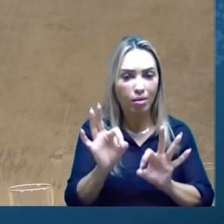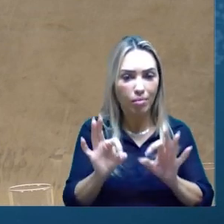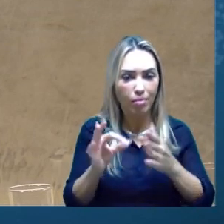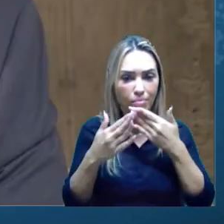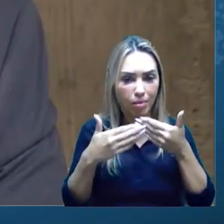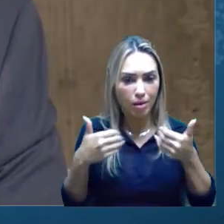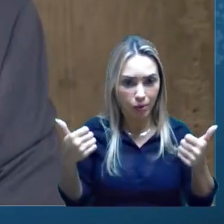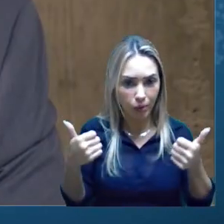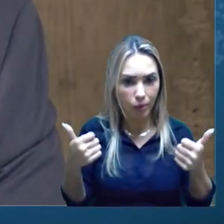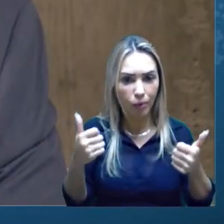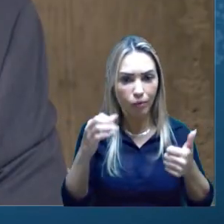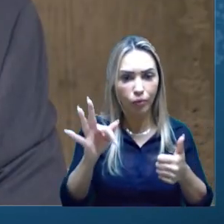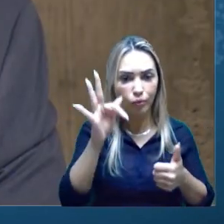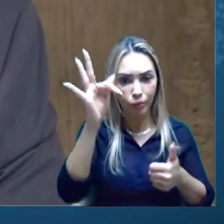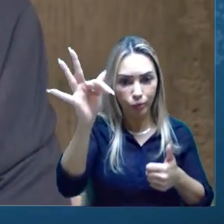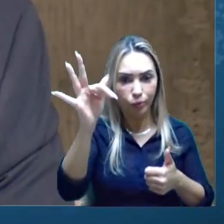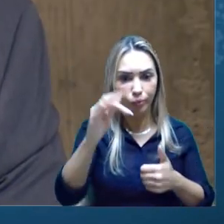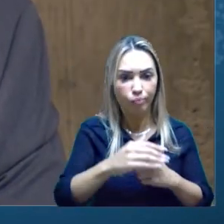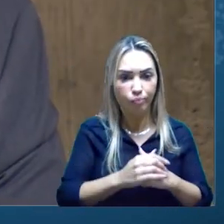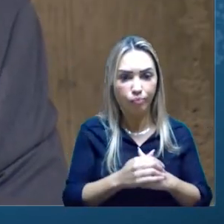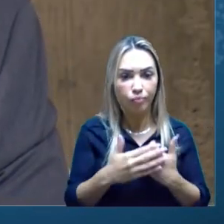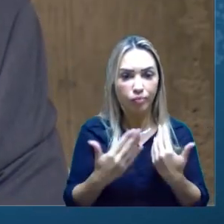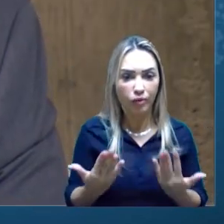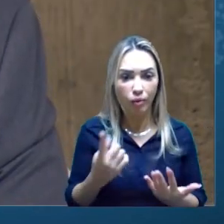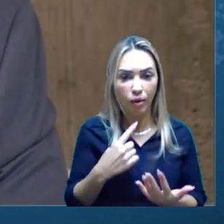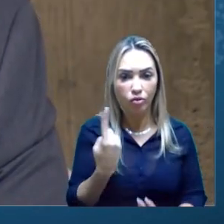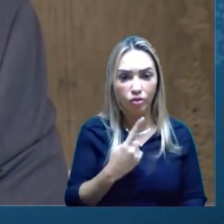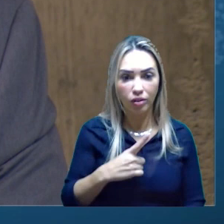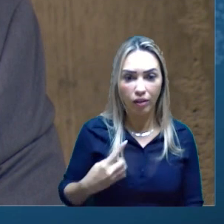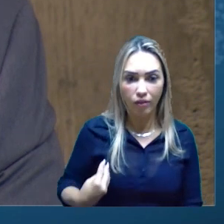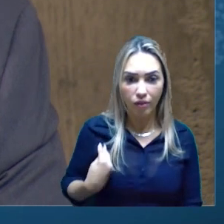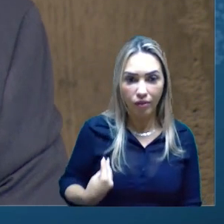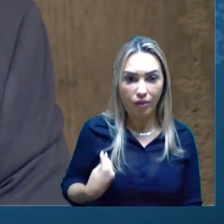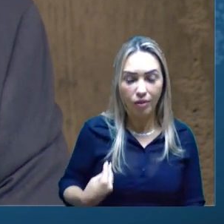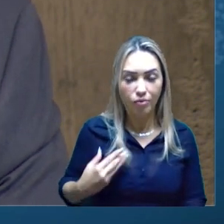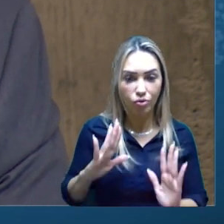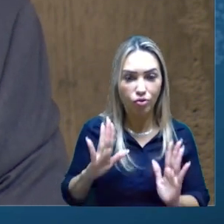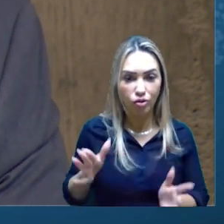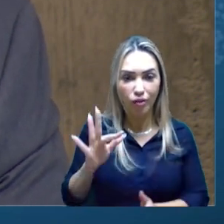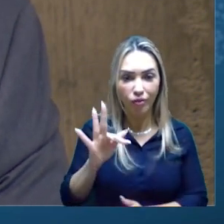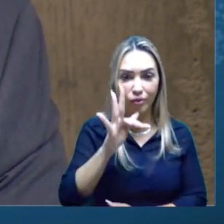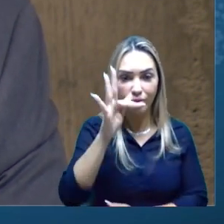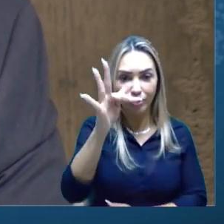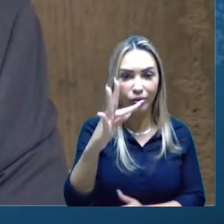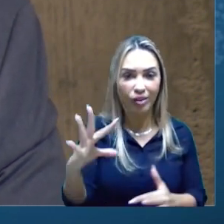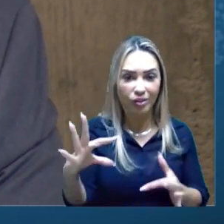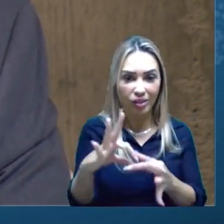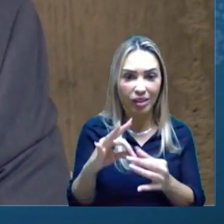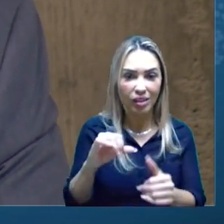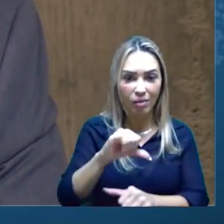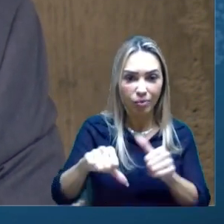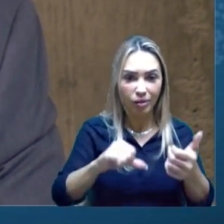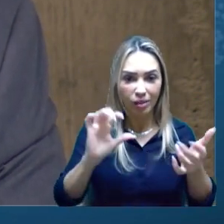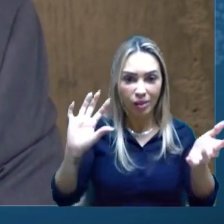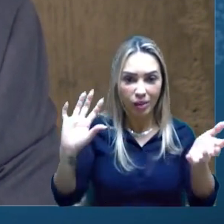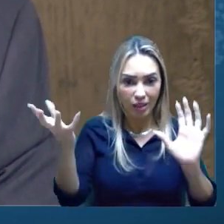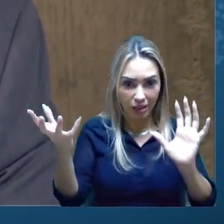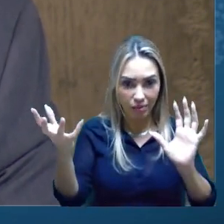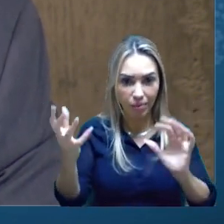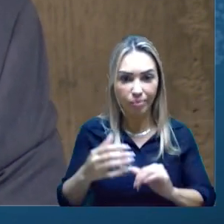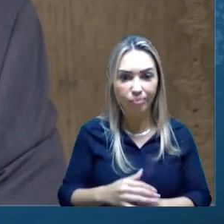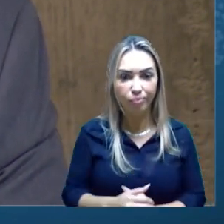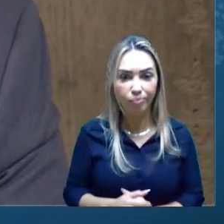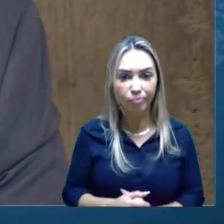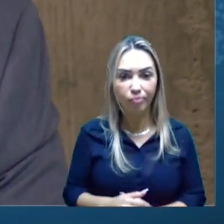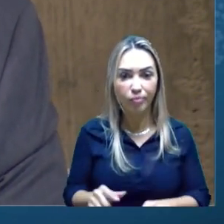no futuro. E a gente está vivendo já esse futuro associado às mudanças climáticas, a